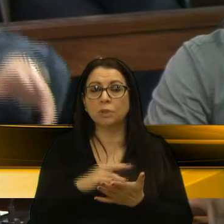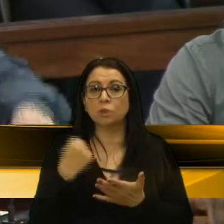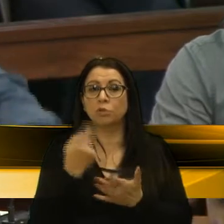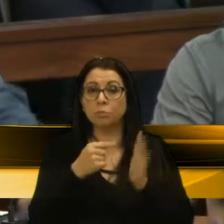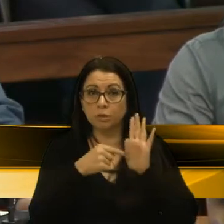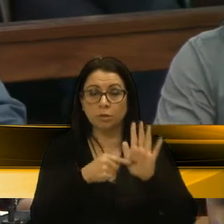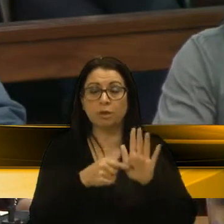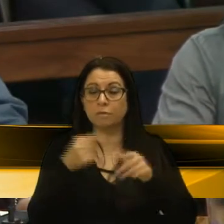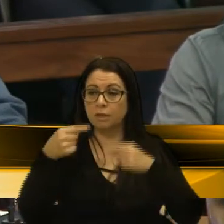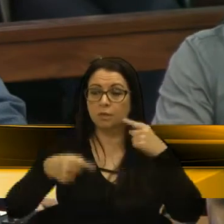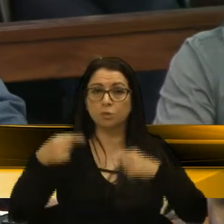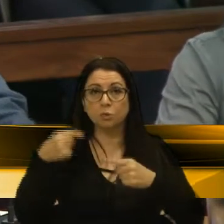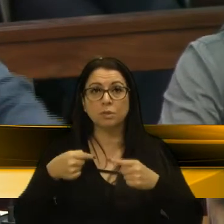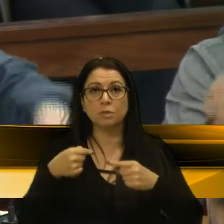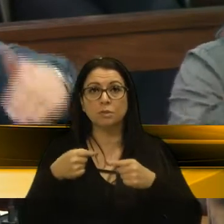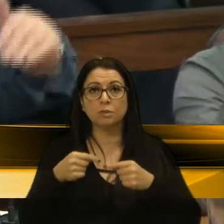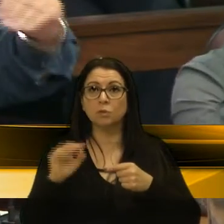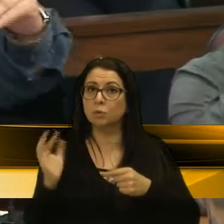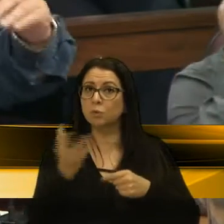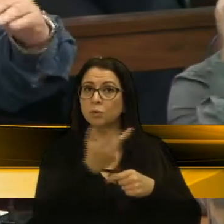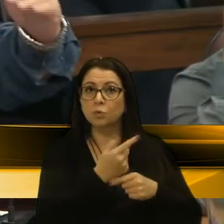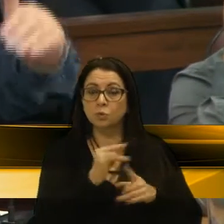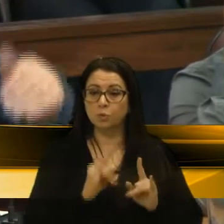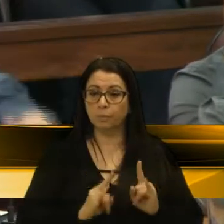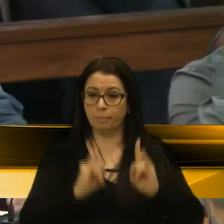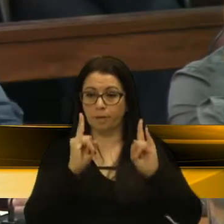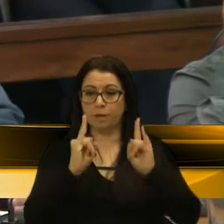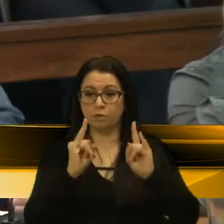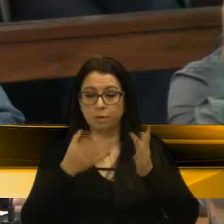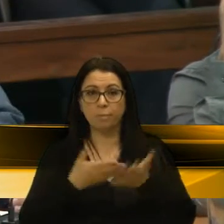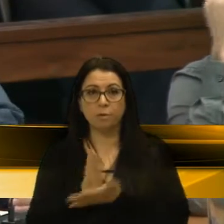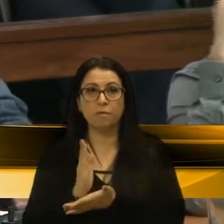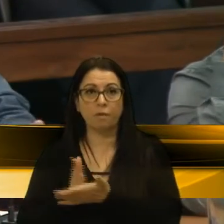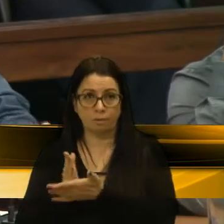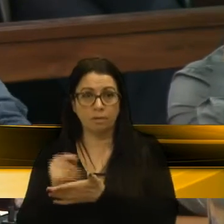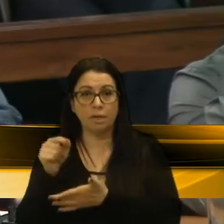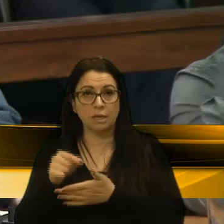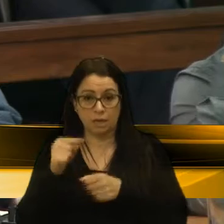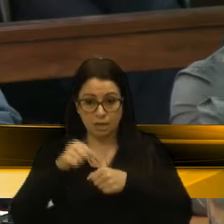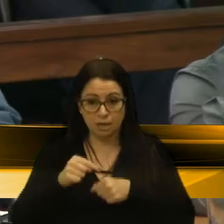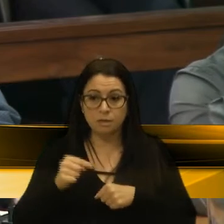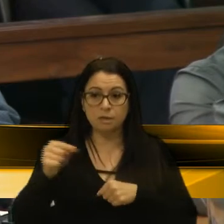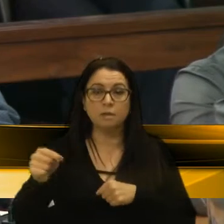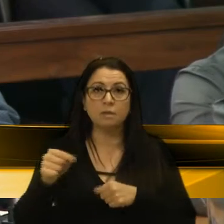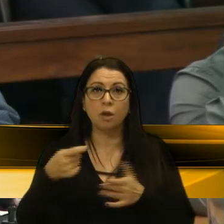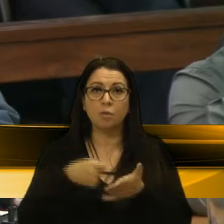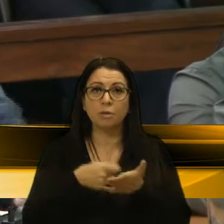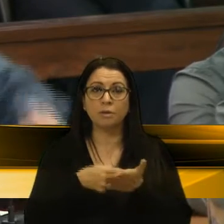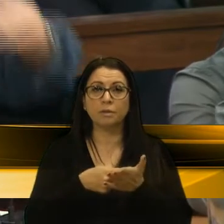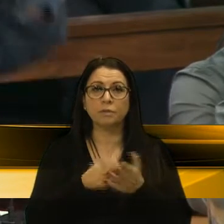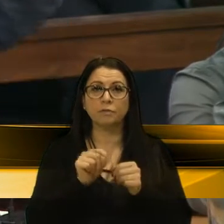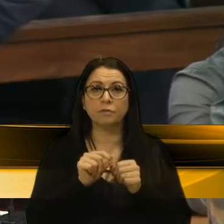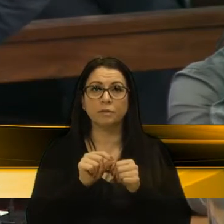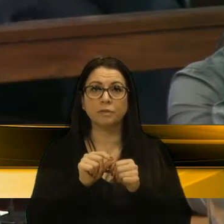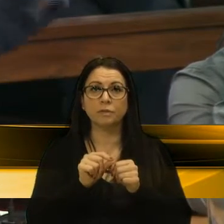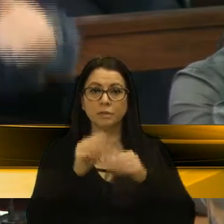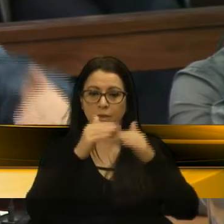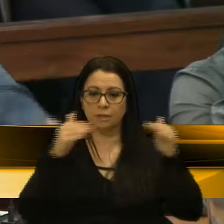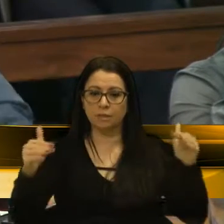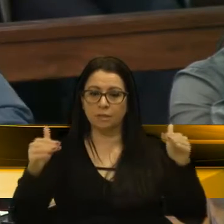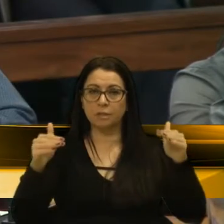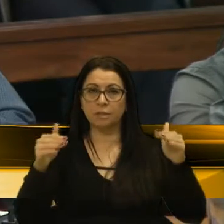aqui em discussão de que todos os prédios a serem aprovados daqui para frente, obrigatoriamente vão ter que ter os seus